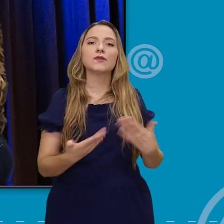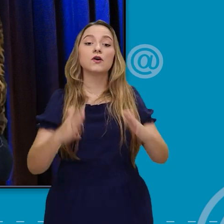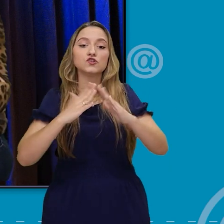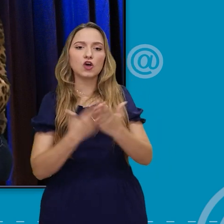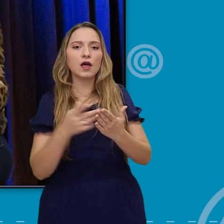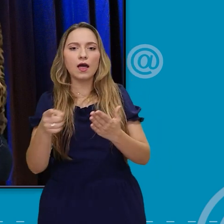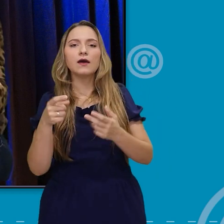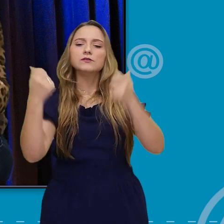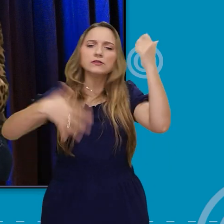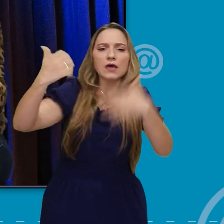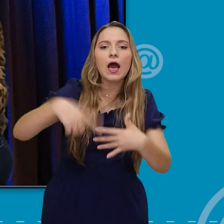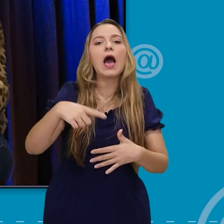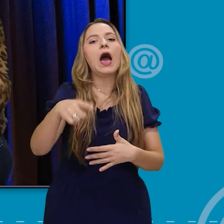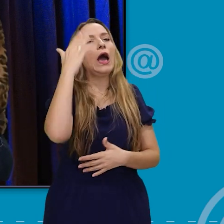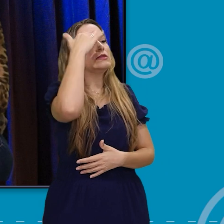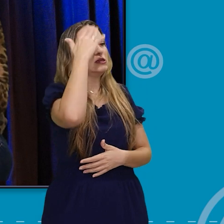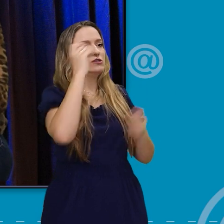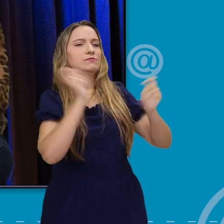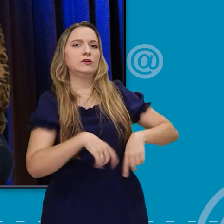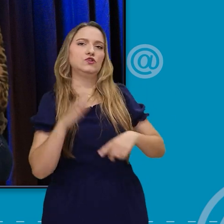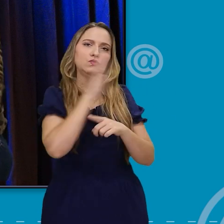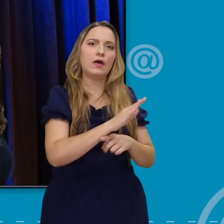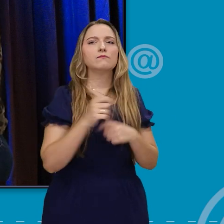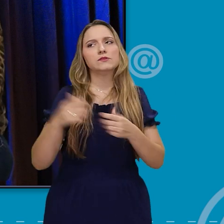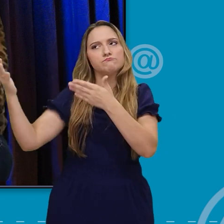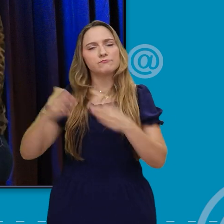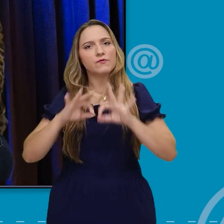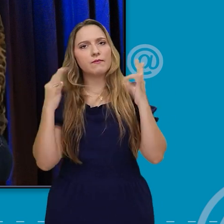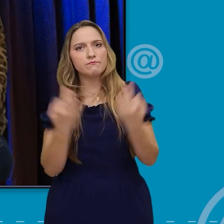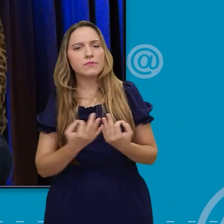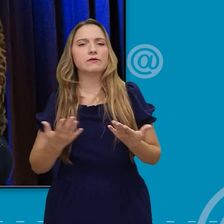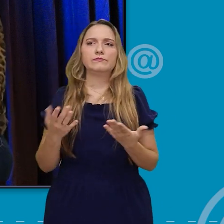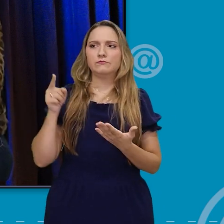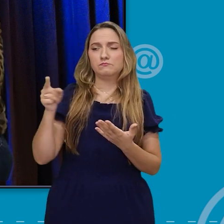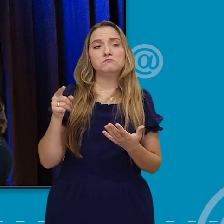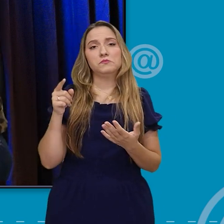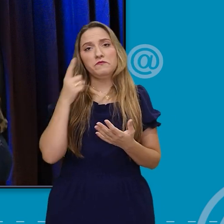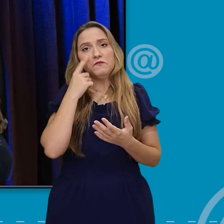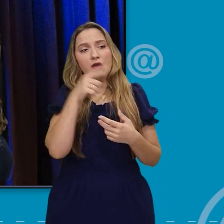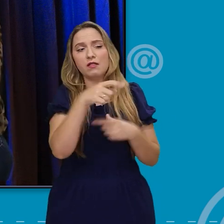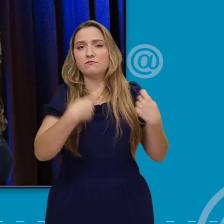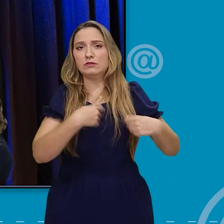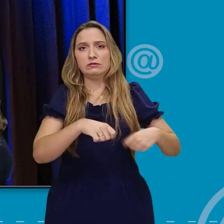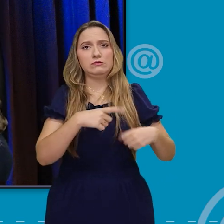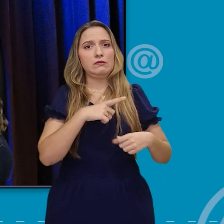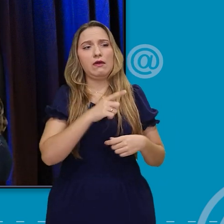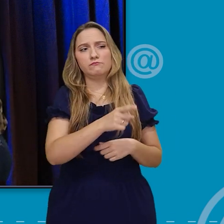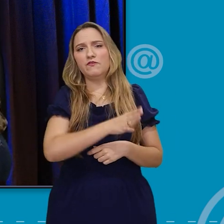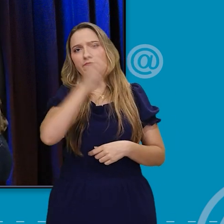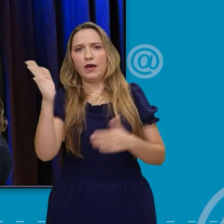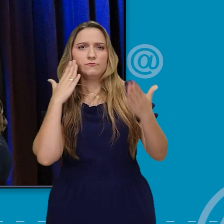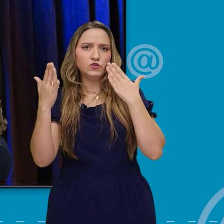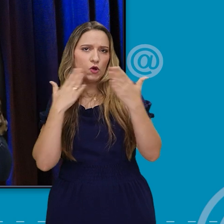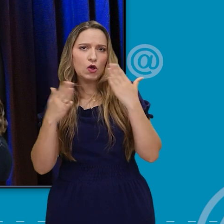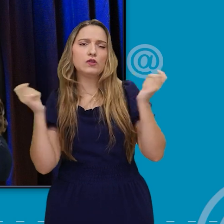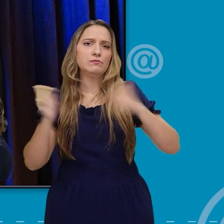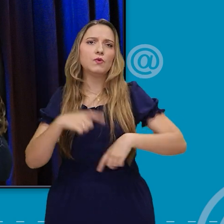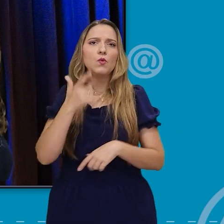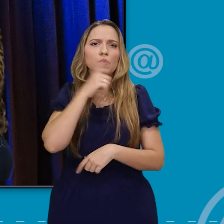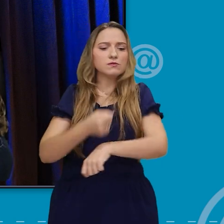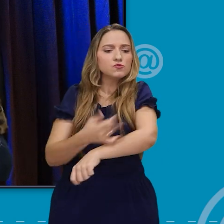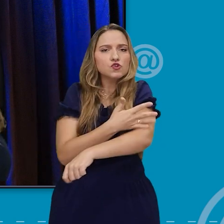atendimento separado, individualizado na psicologia, para que ela consiga resolver essas questões emocionais e, paralelamente, continue o